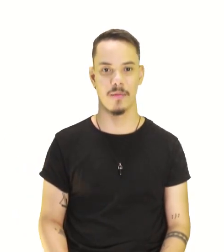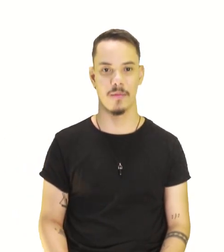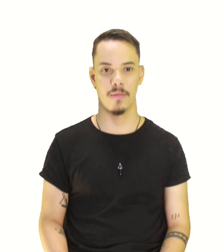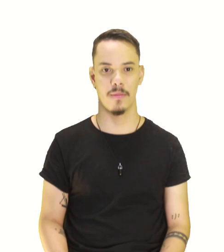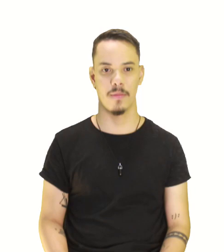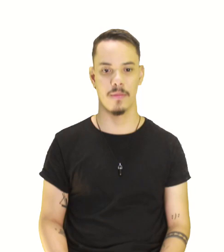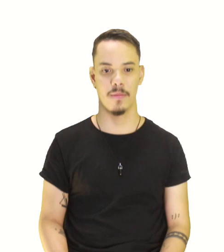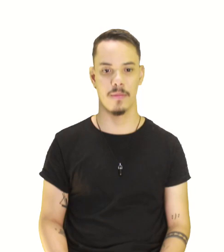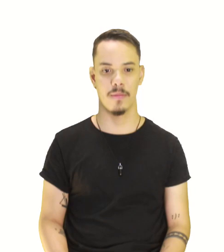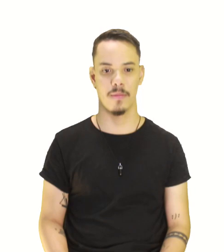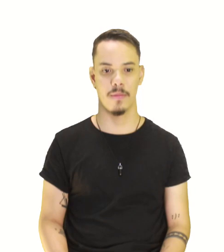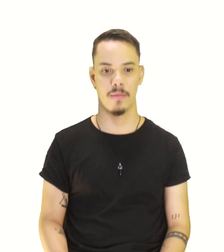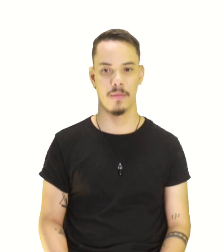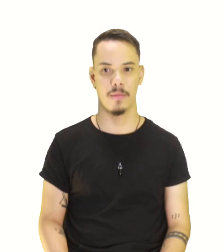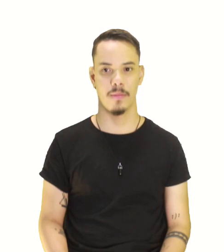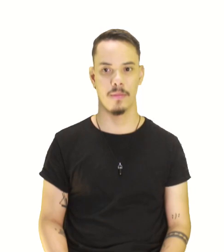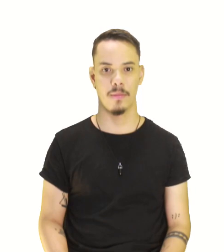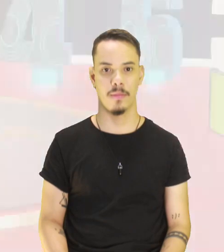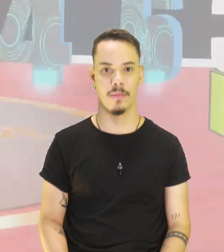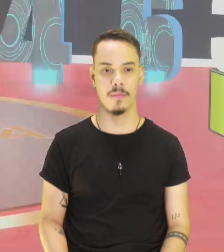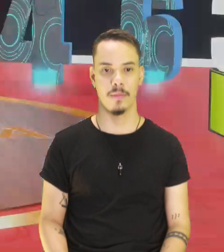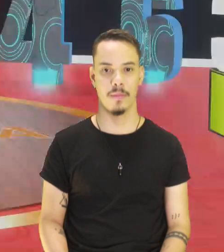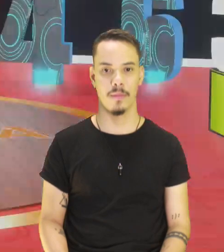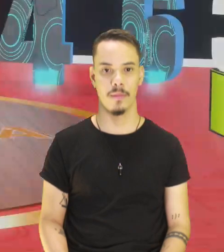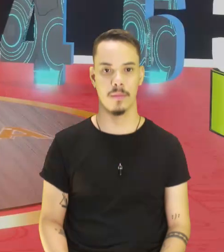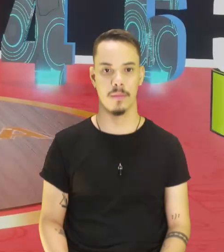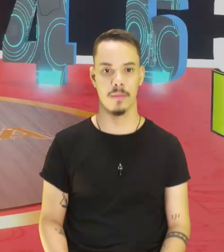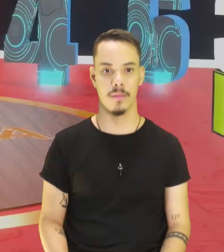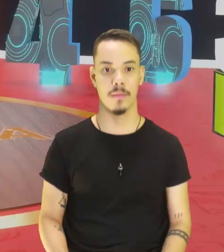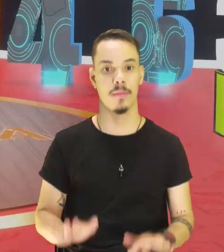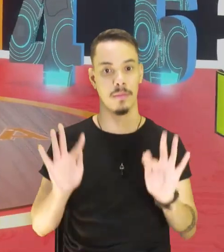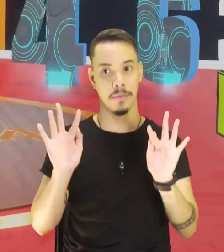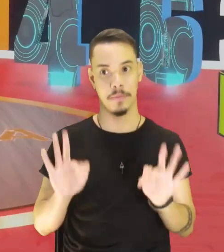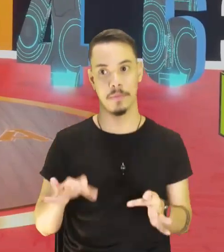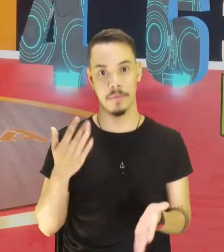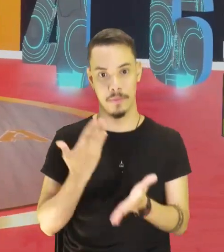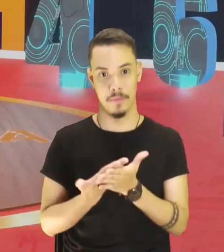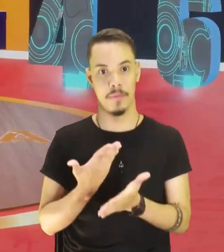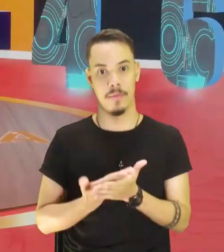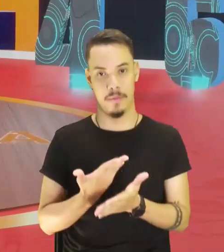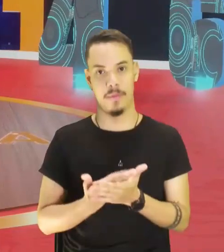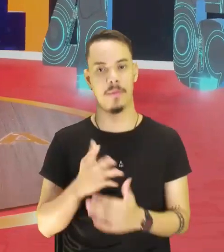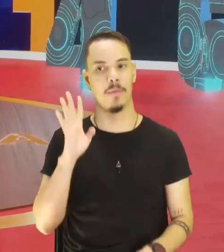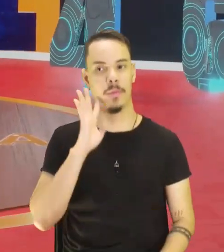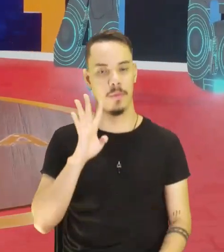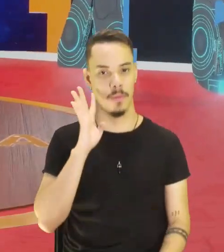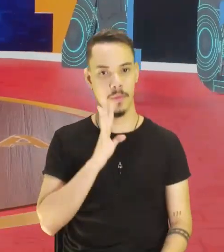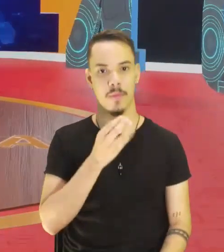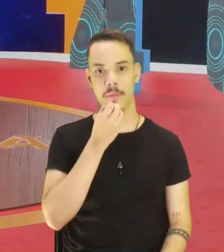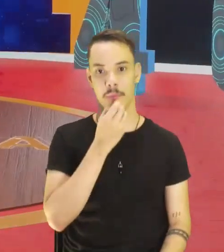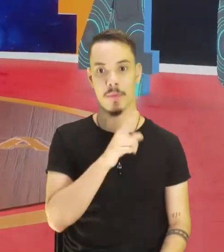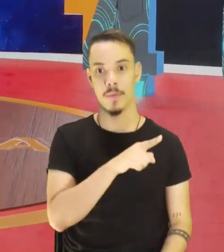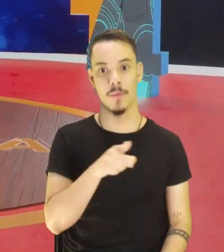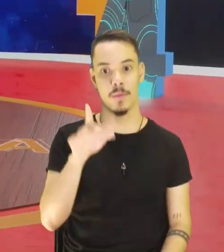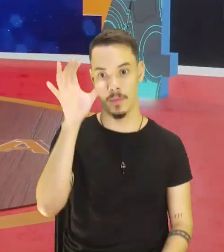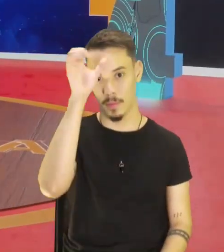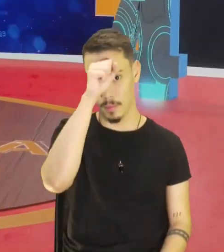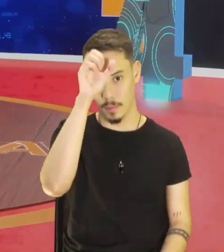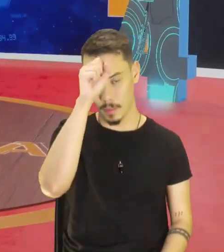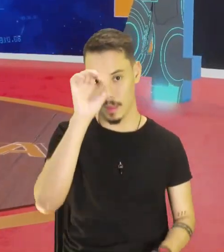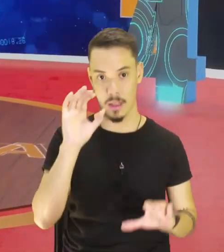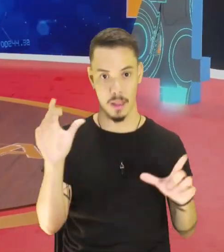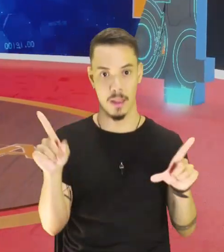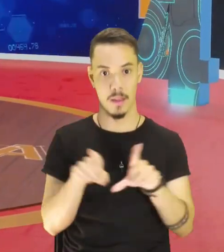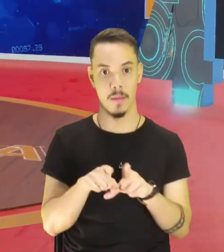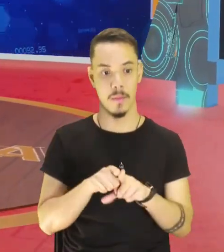e fortes. E aí, galerinha, então, finalizando a nossa aula, eu acho que foi bem bacana, né? Bastante aprendizado e, claro,